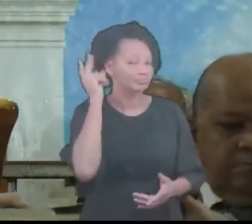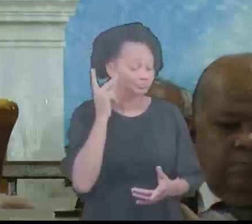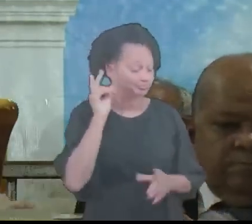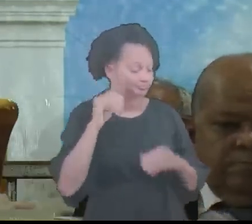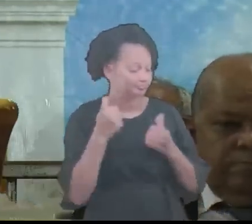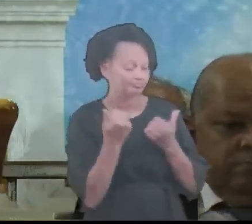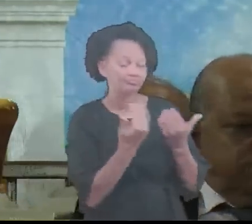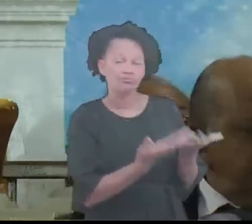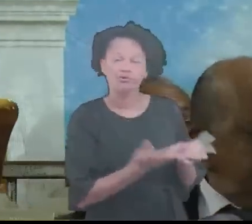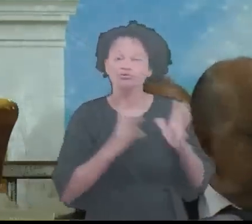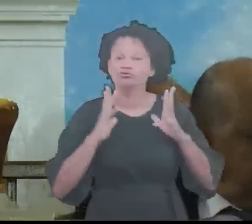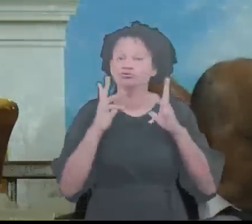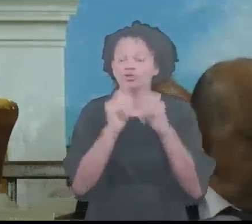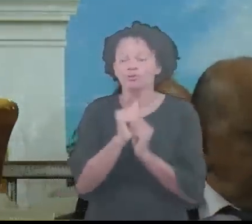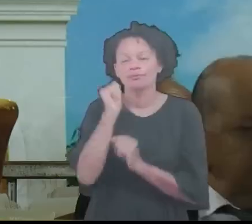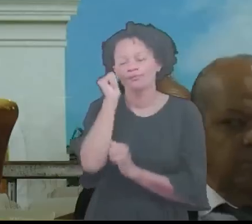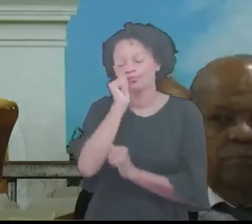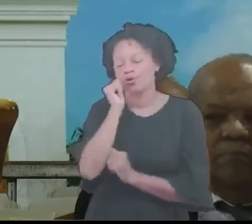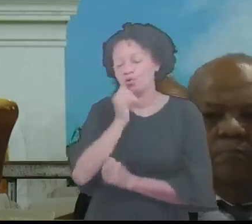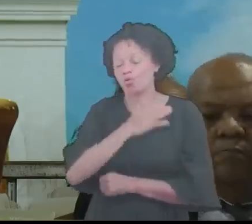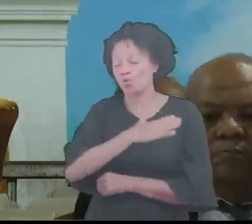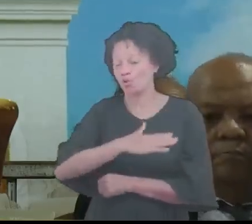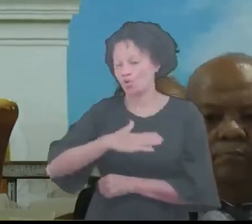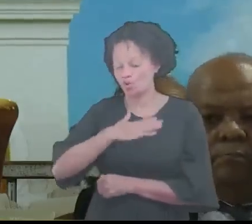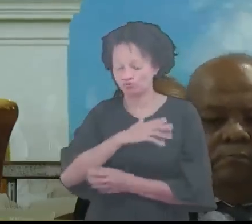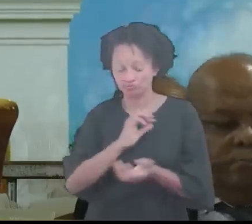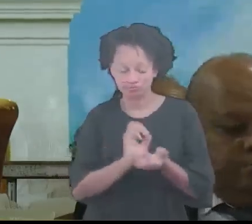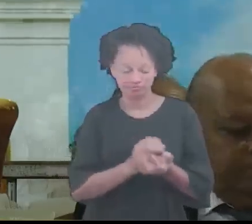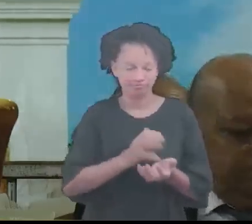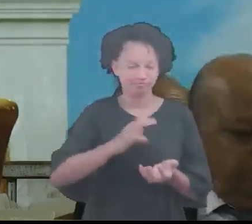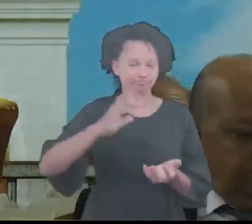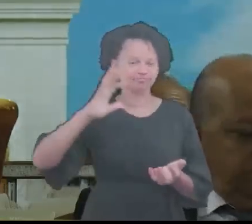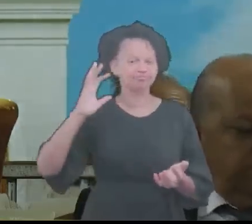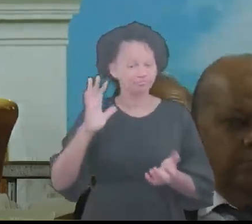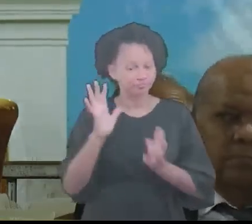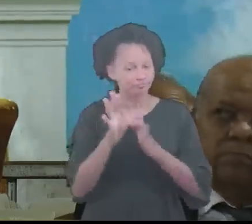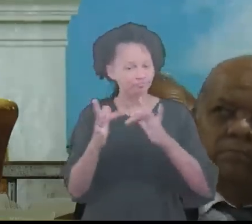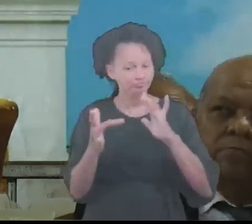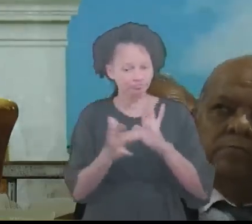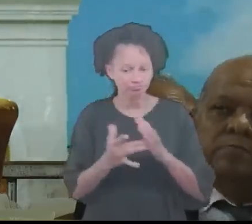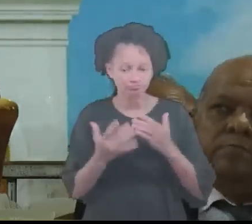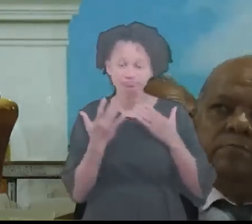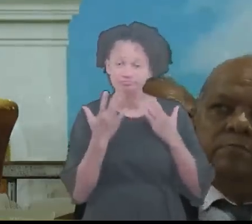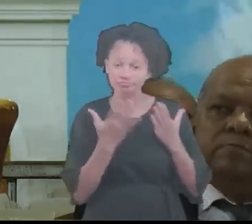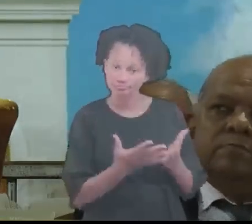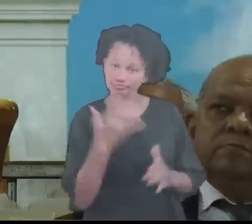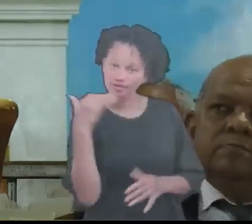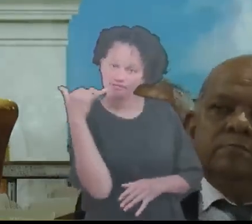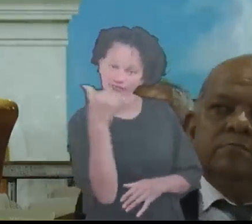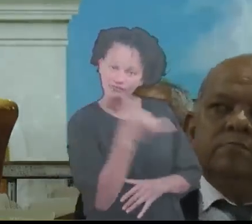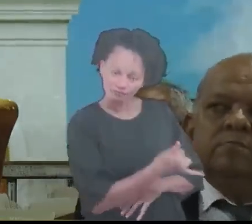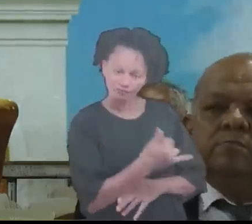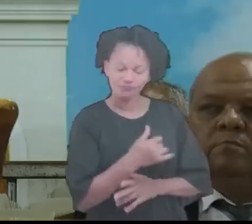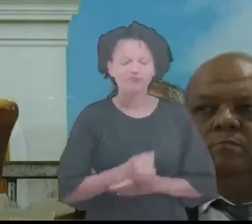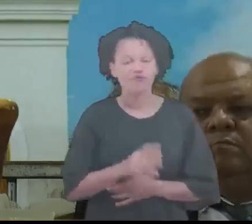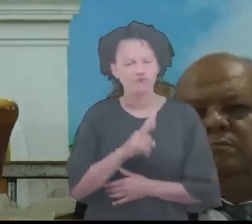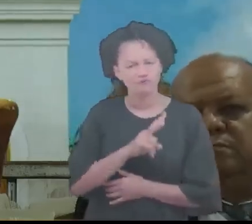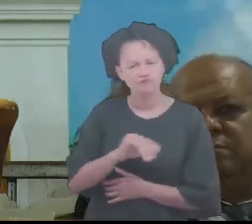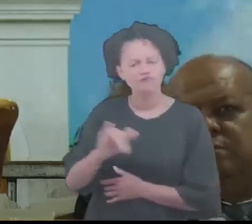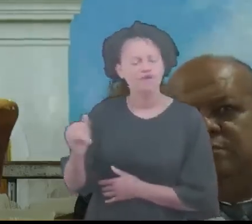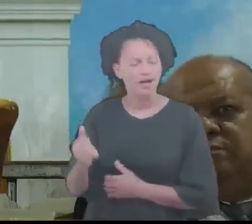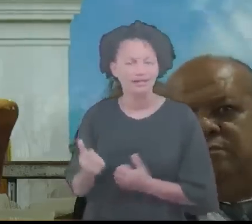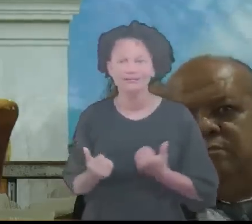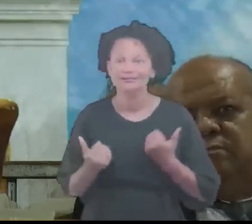toda mulher gosta de receber uma joia. E Jesus aqui está dizendo que ele vai dar à